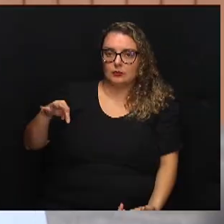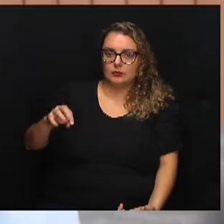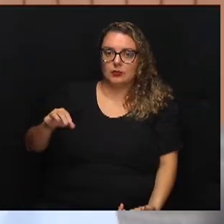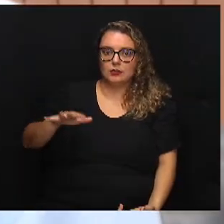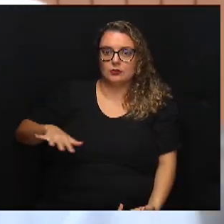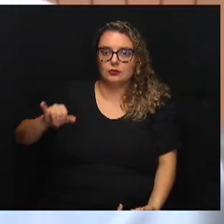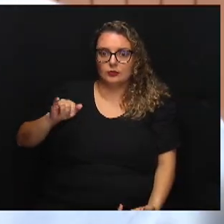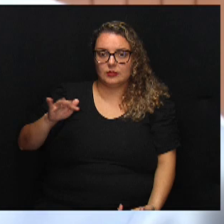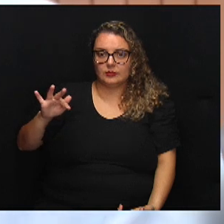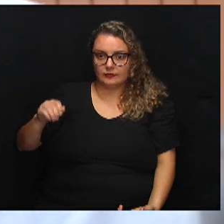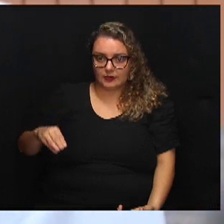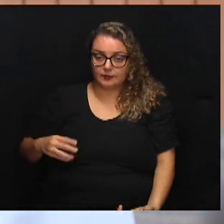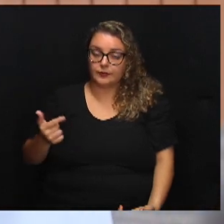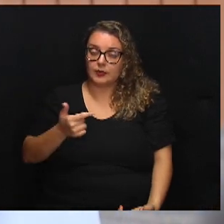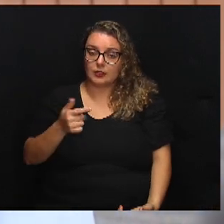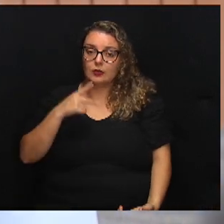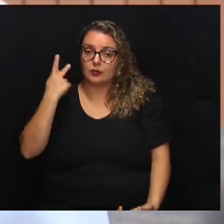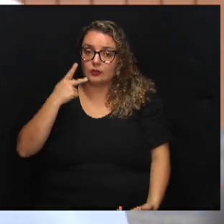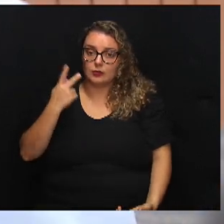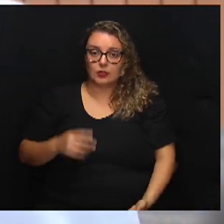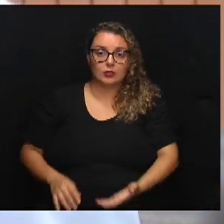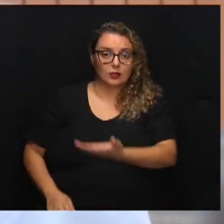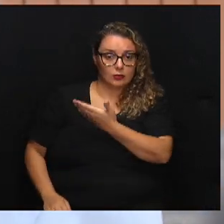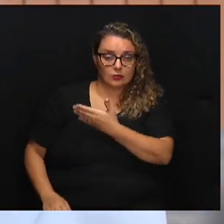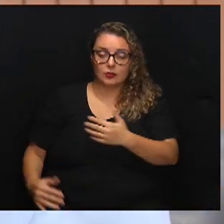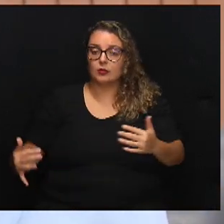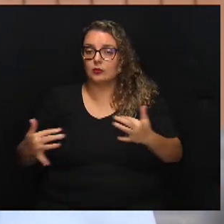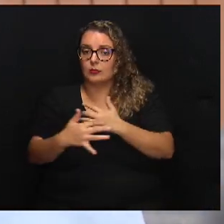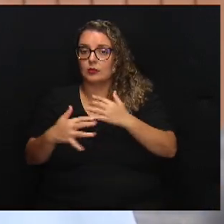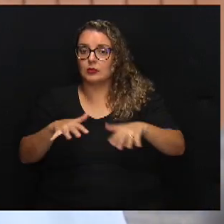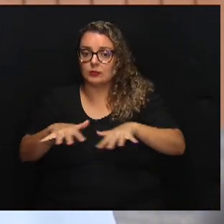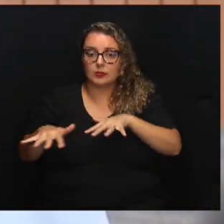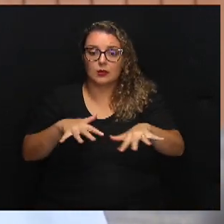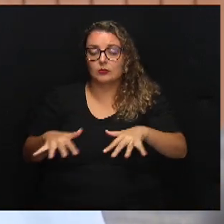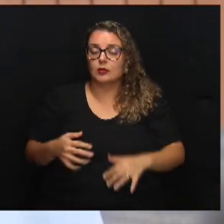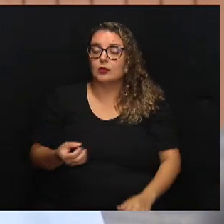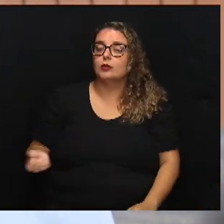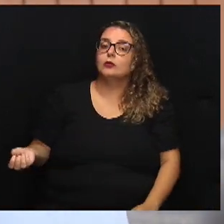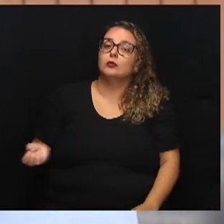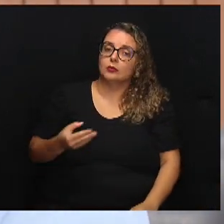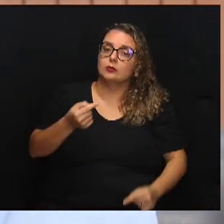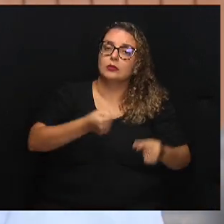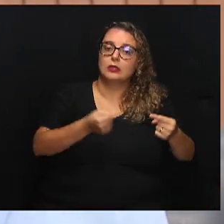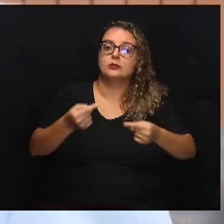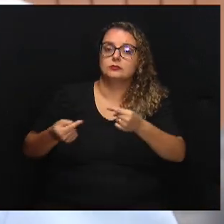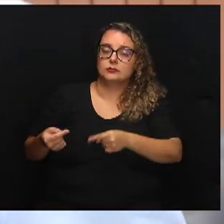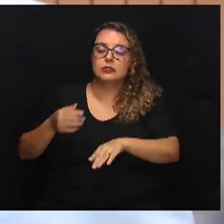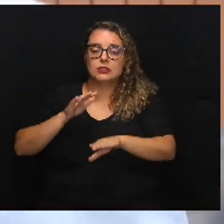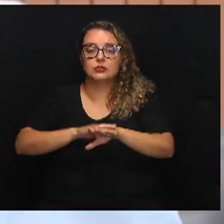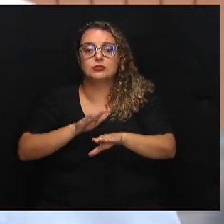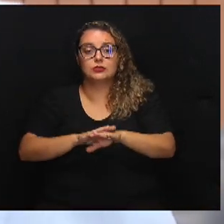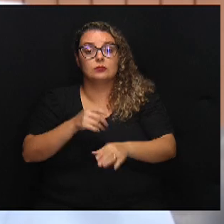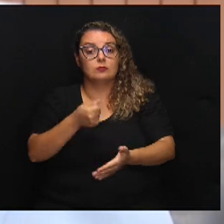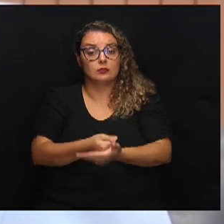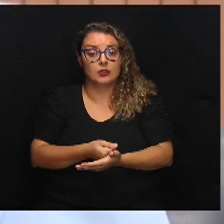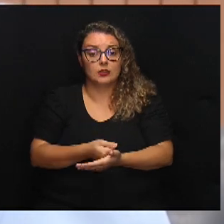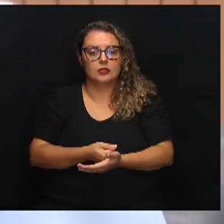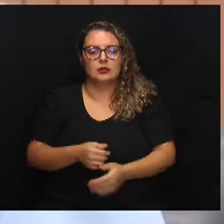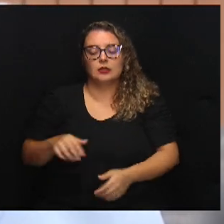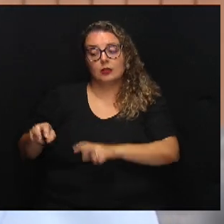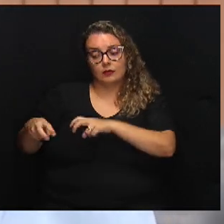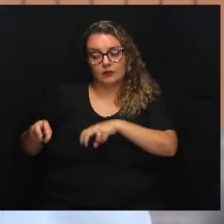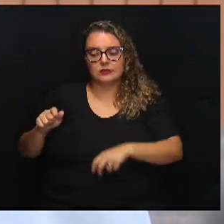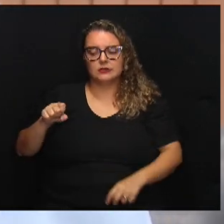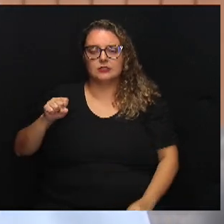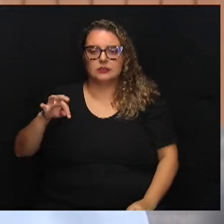IPHAN. Segundo o vereador, a mobilização segue com novos debates e ações para garantir que a Fazenda Santa